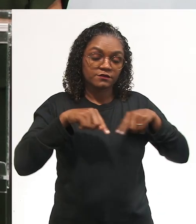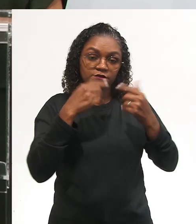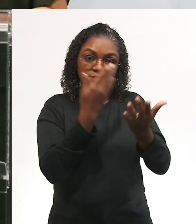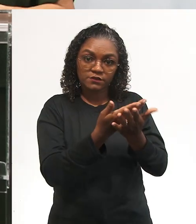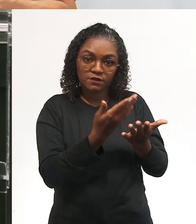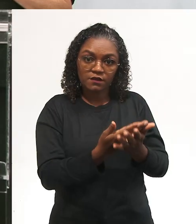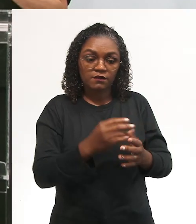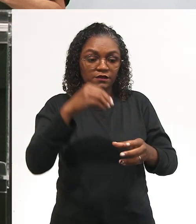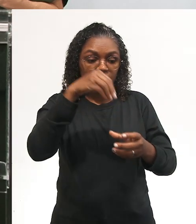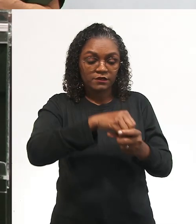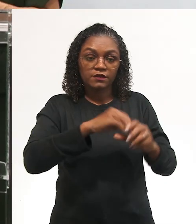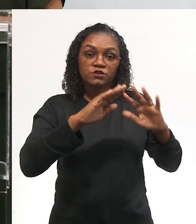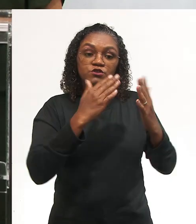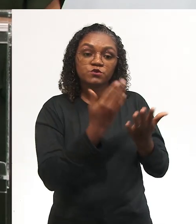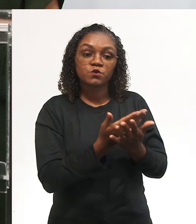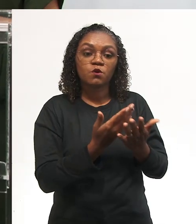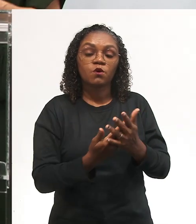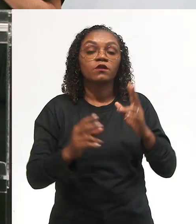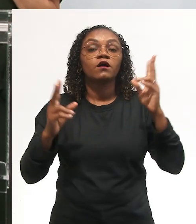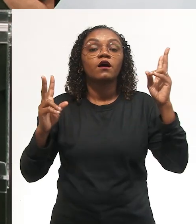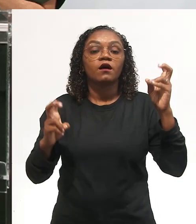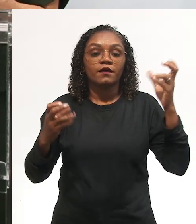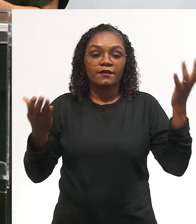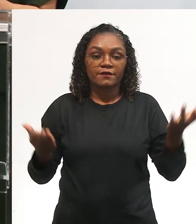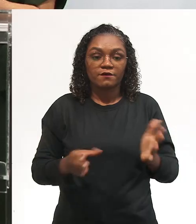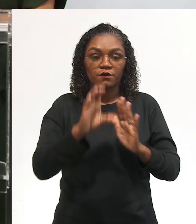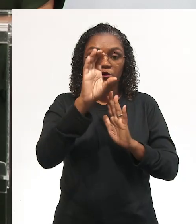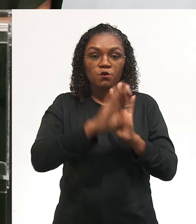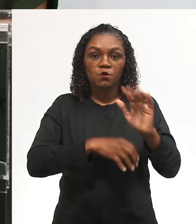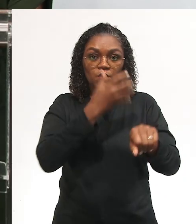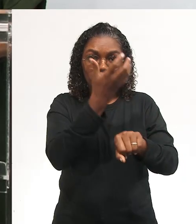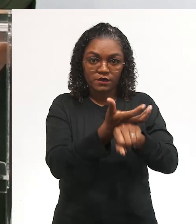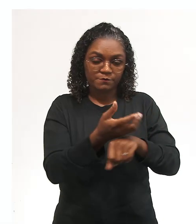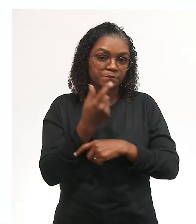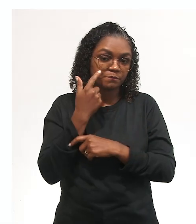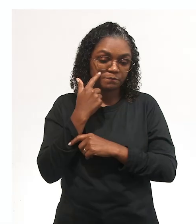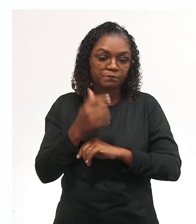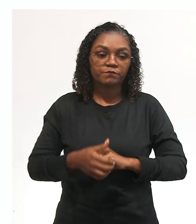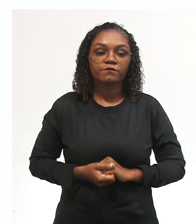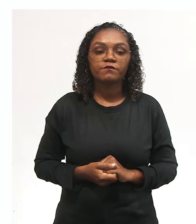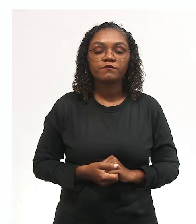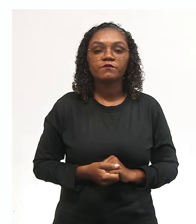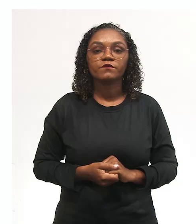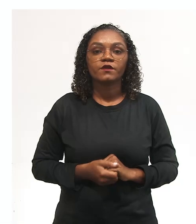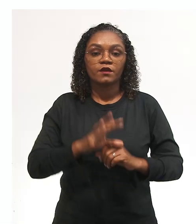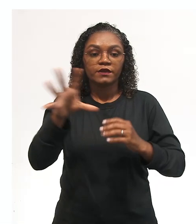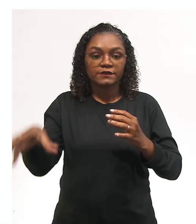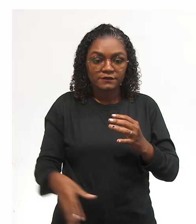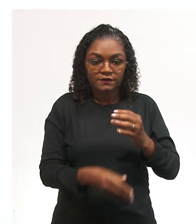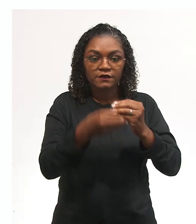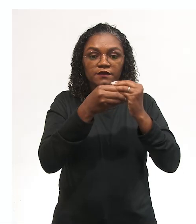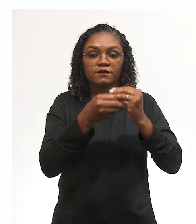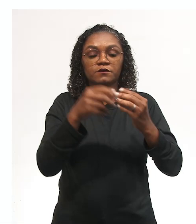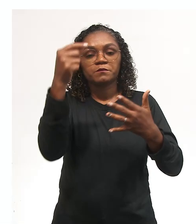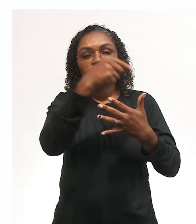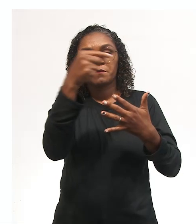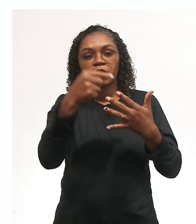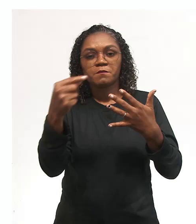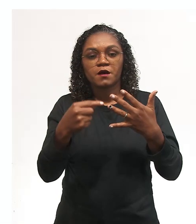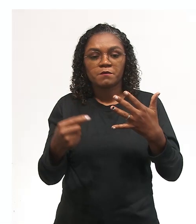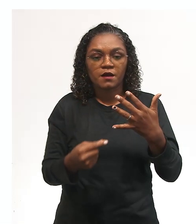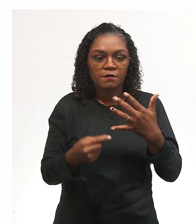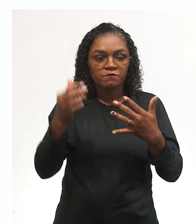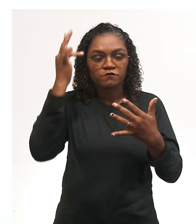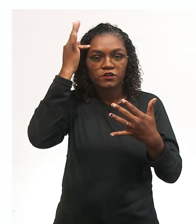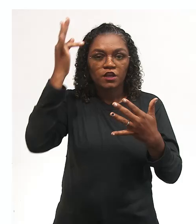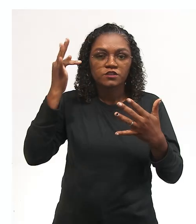sala de aula, no âmbito da escola. Como ele se apresenta para nós? Então, o currículo integrado, pautado em